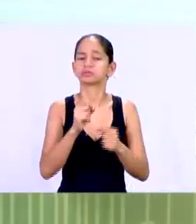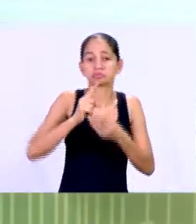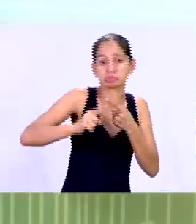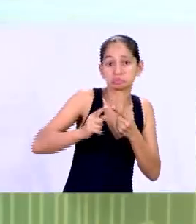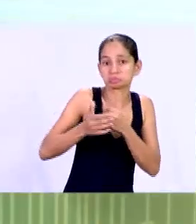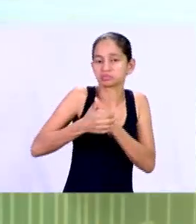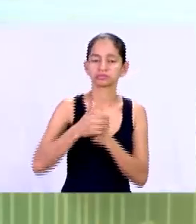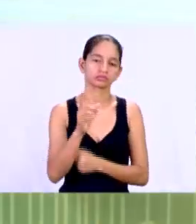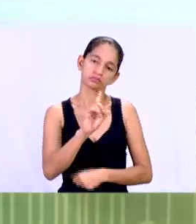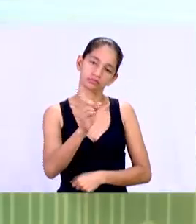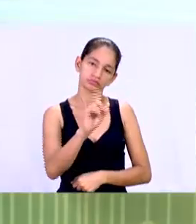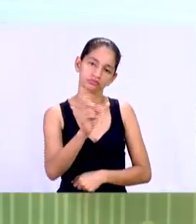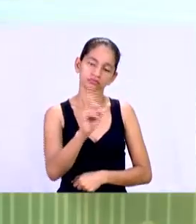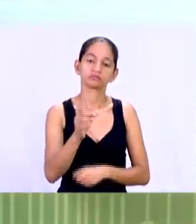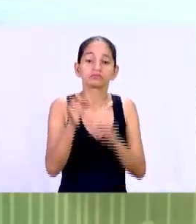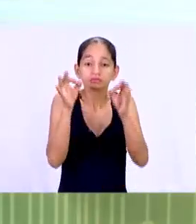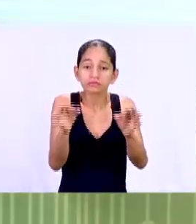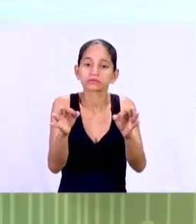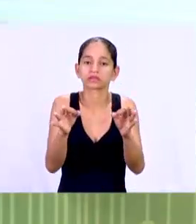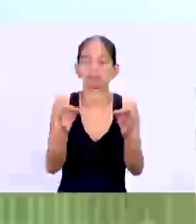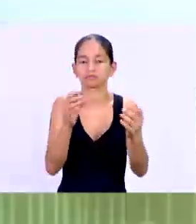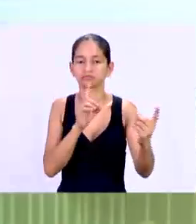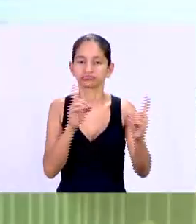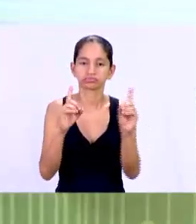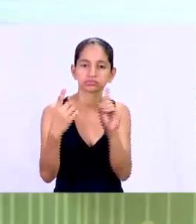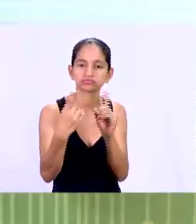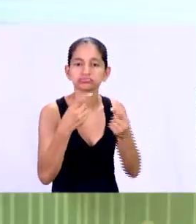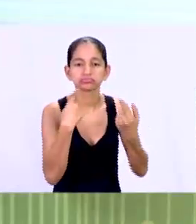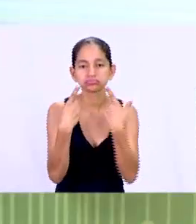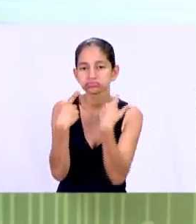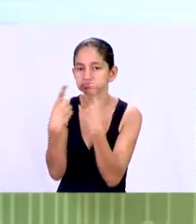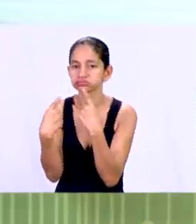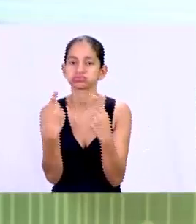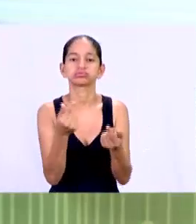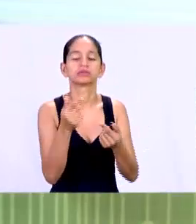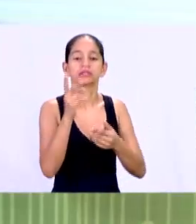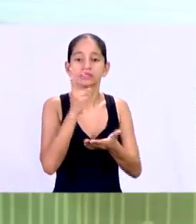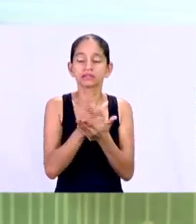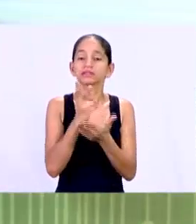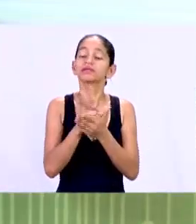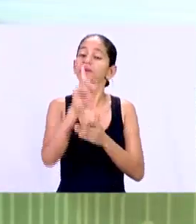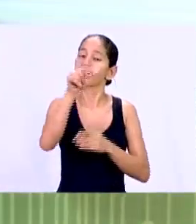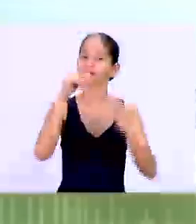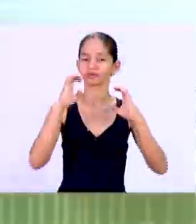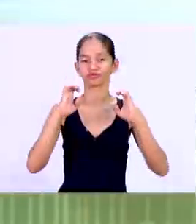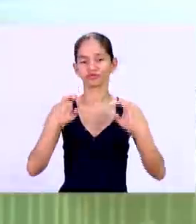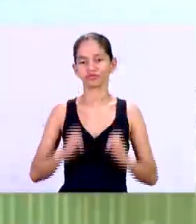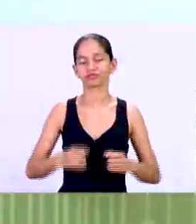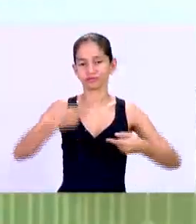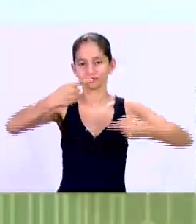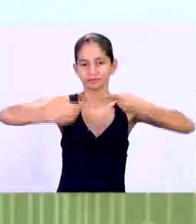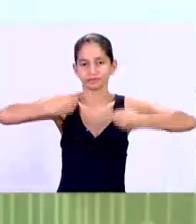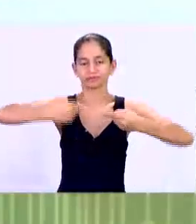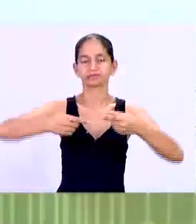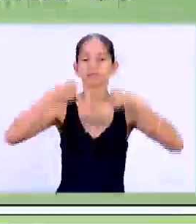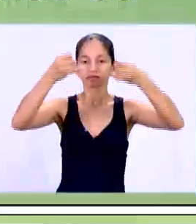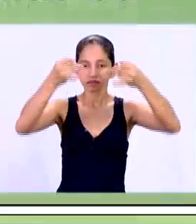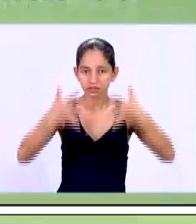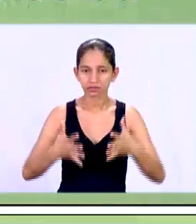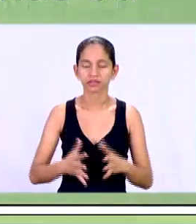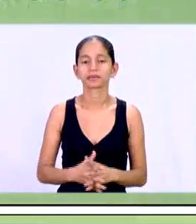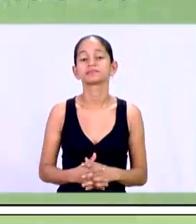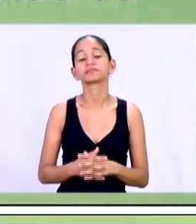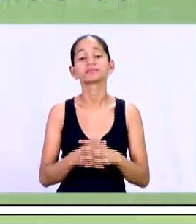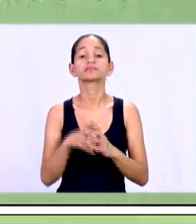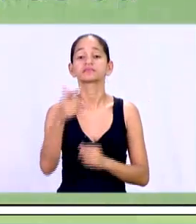discurso. Então, isso é uma condição básica para as relações sociais. E é isso que a ética do discurso vem defender, né?